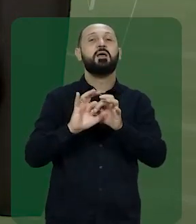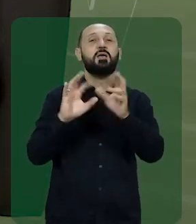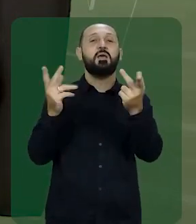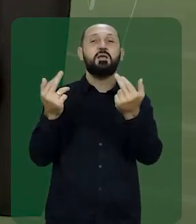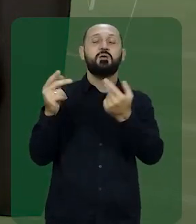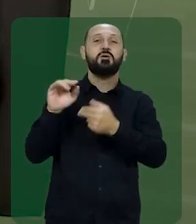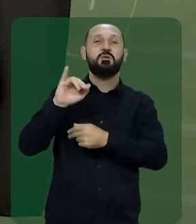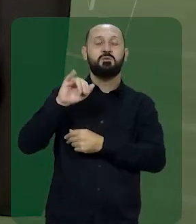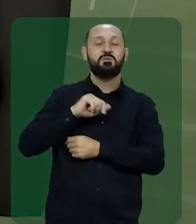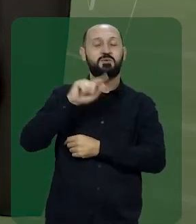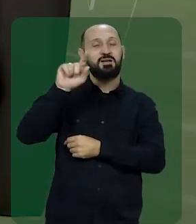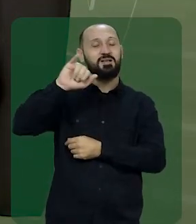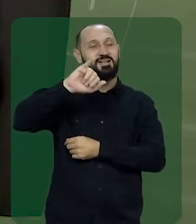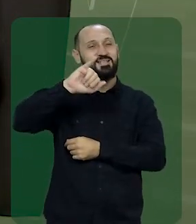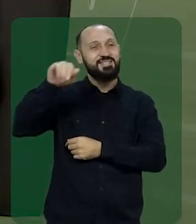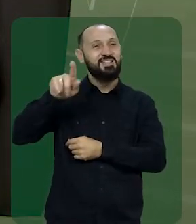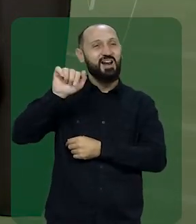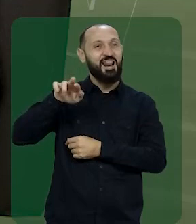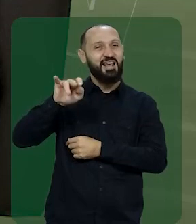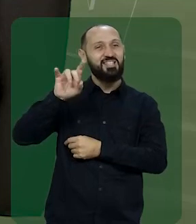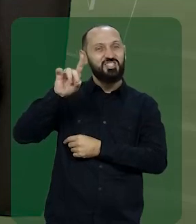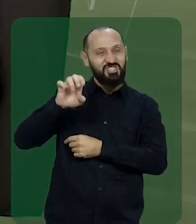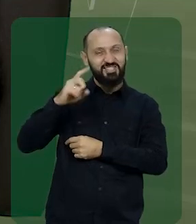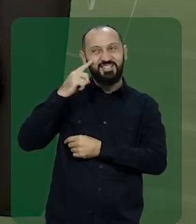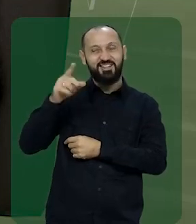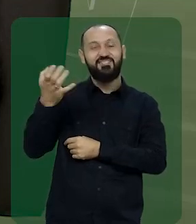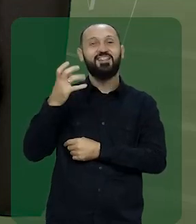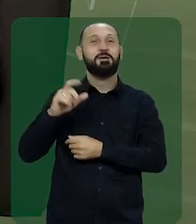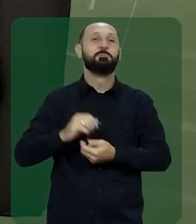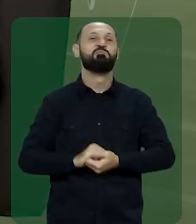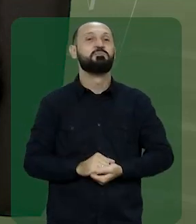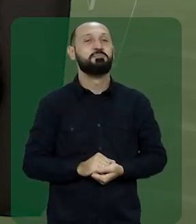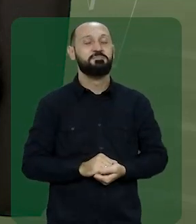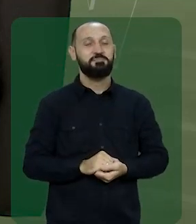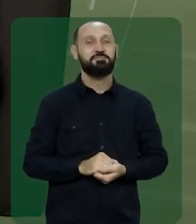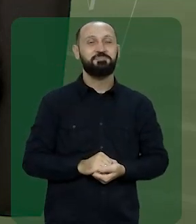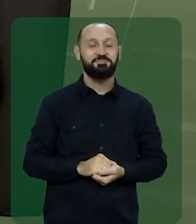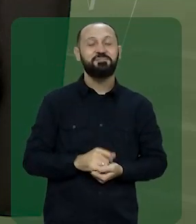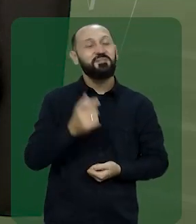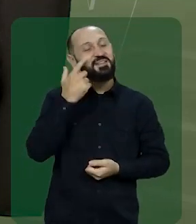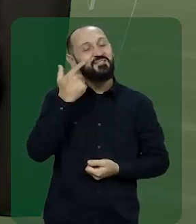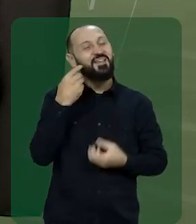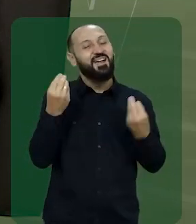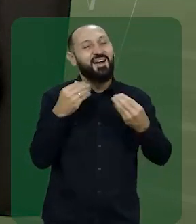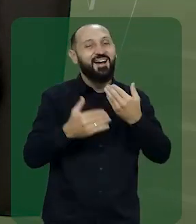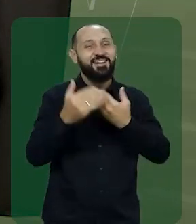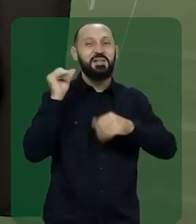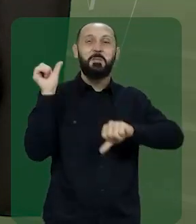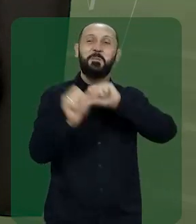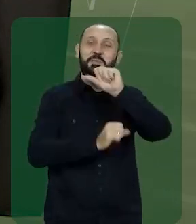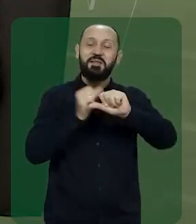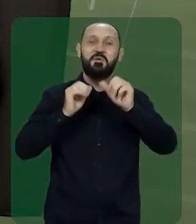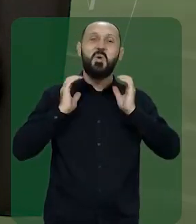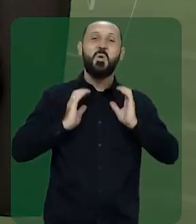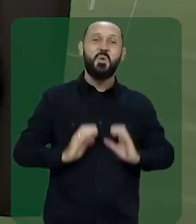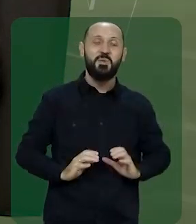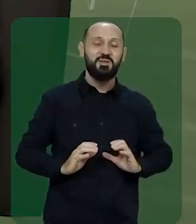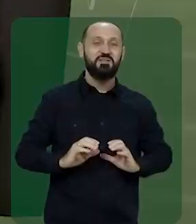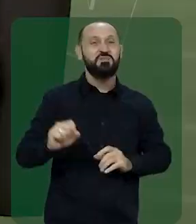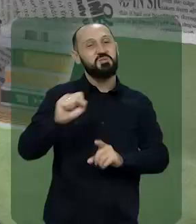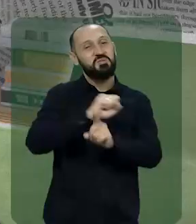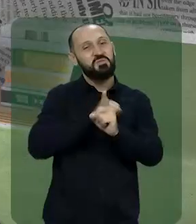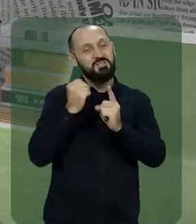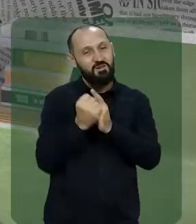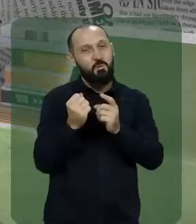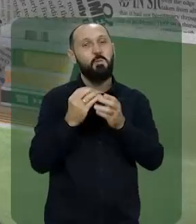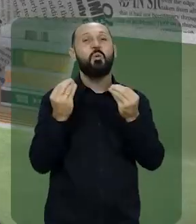Dona Zirleide. Falei, vocês olham o cabelo dela, e assim, como que a senhora vê, né, essa mudança de comportamento social